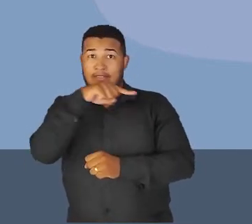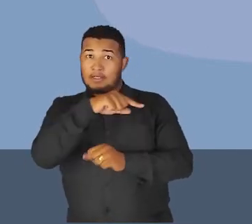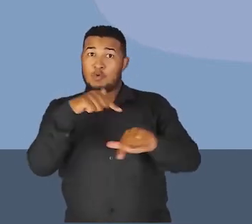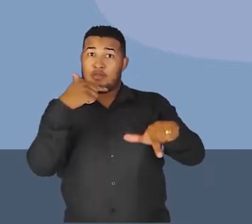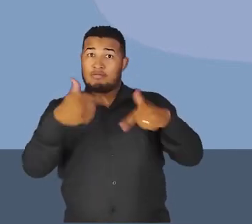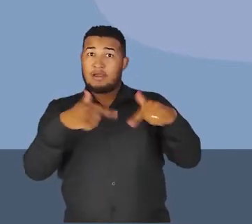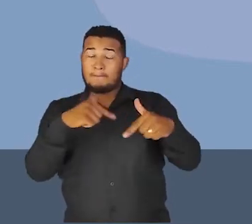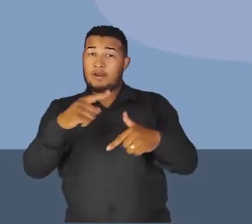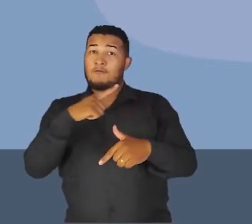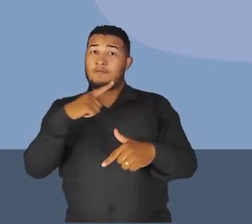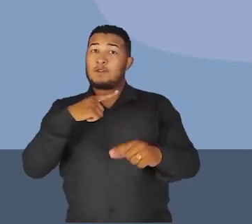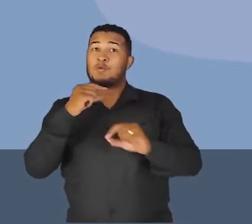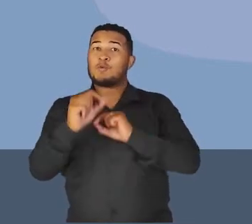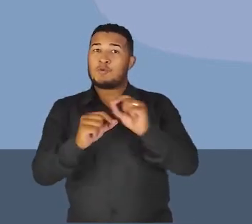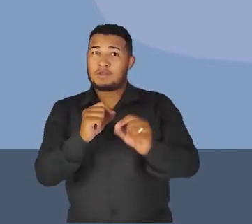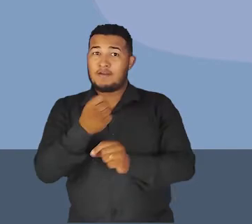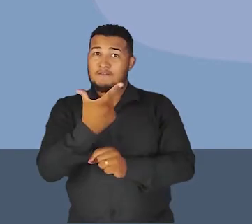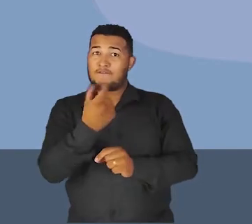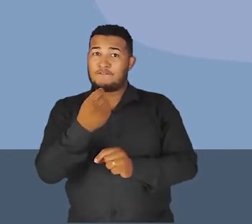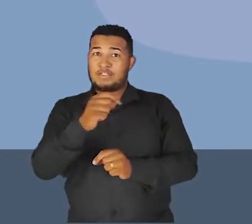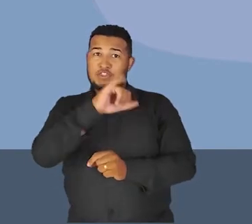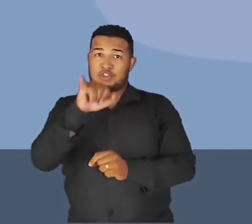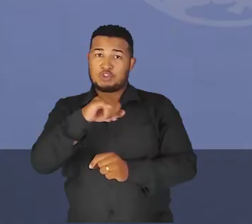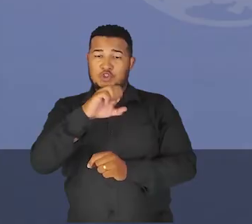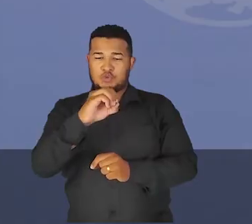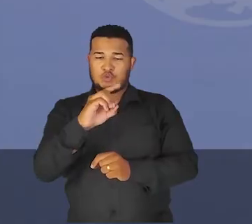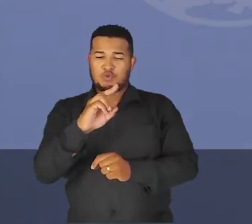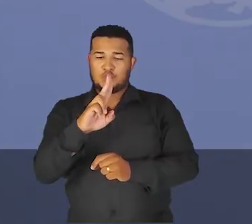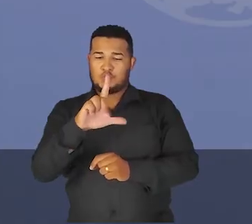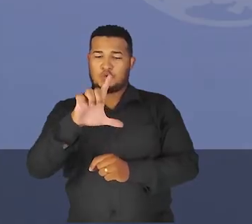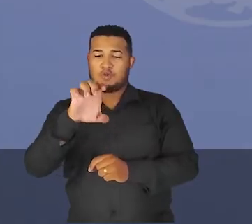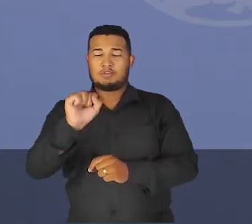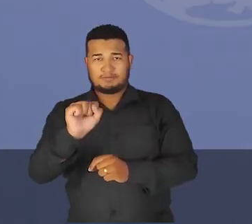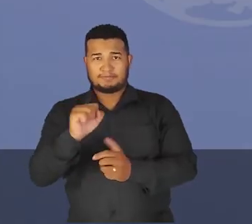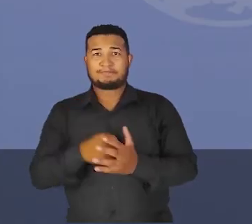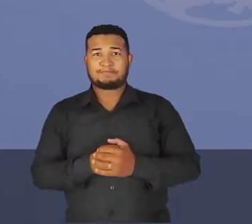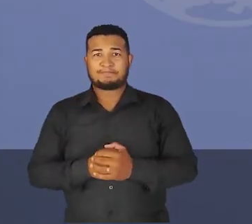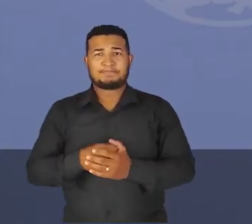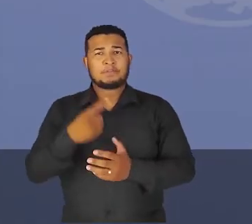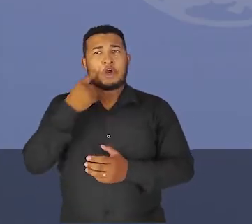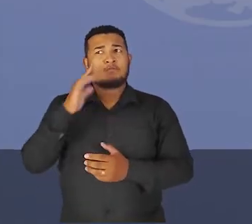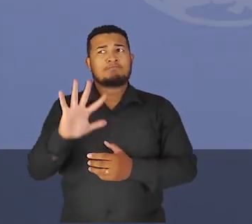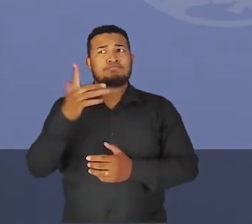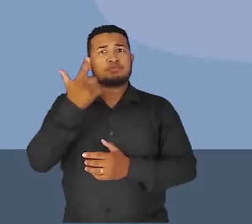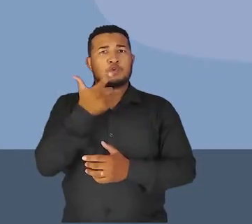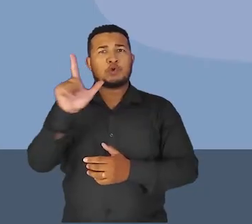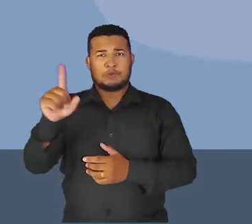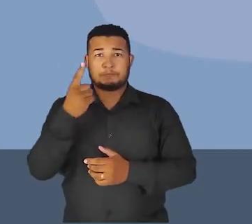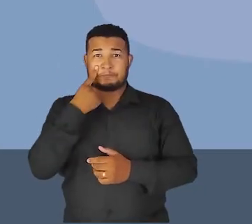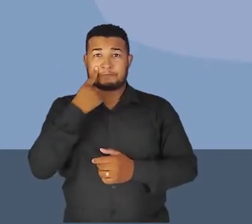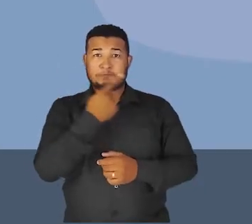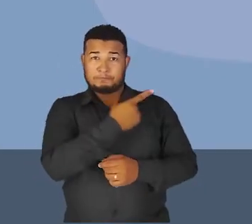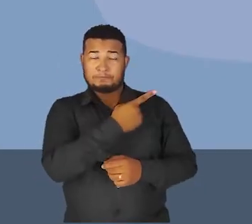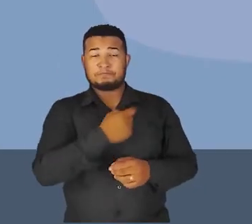caso, vale 20 joules. Vamos dar uma olhada em uma nova situação? Olha lá na